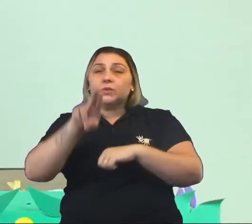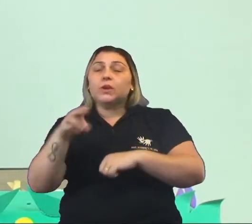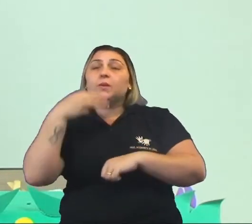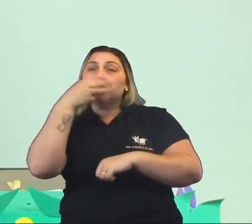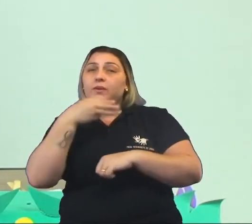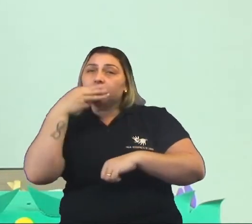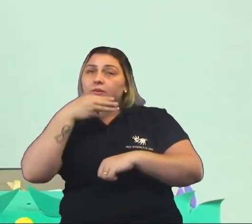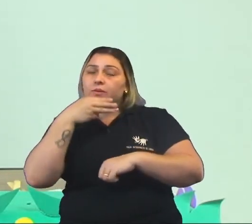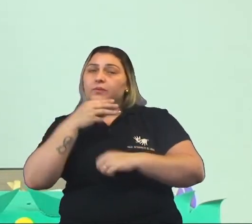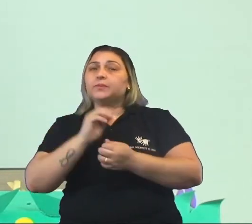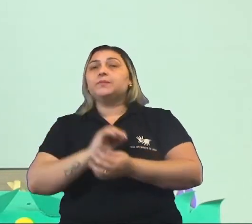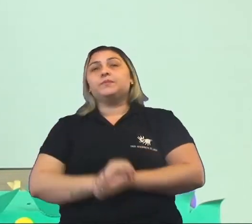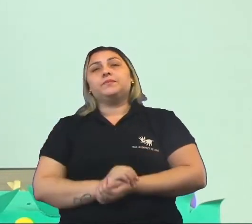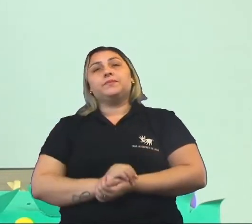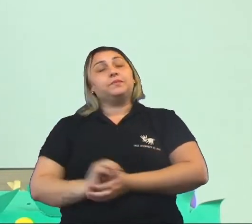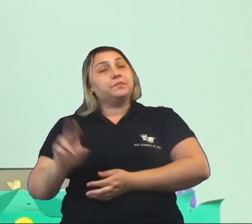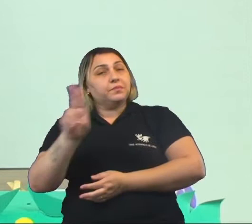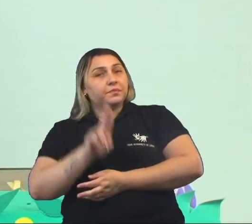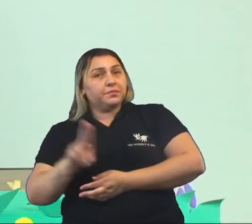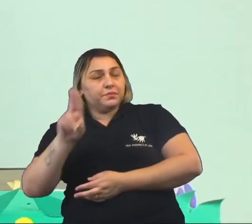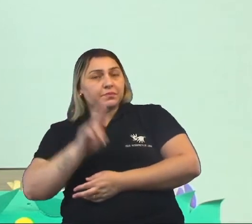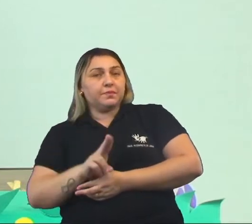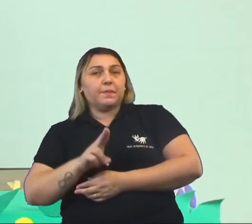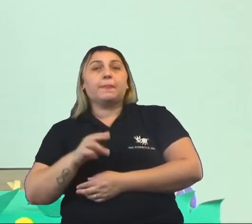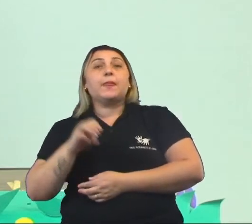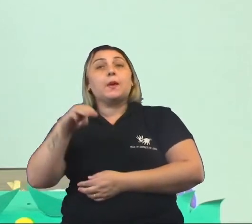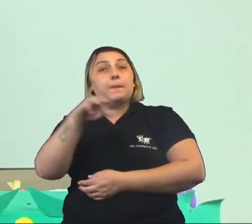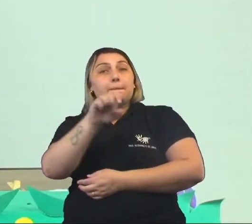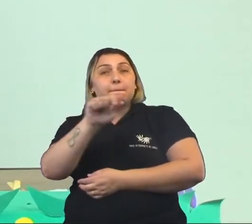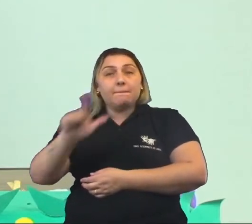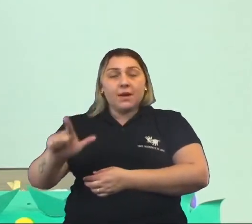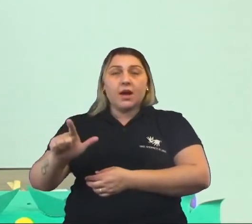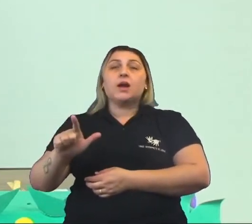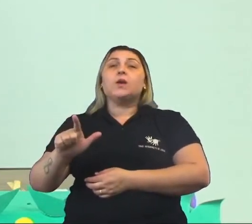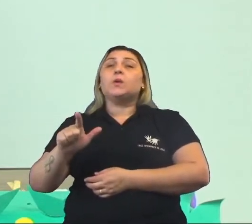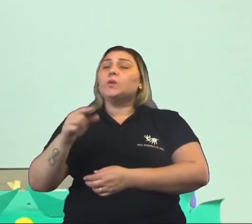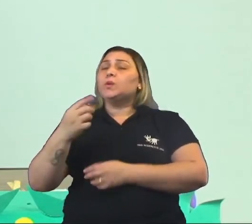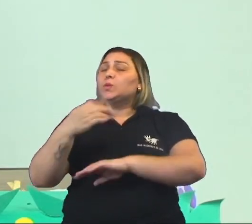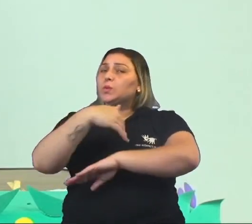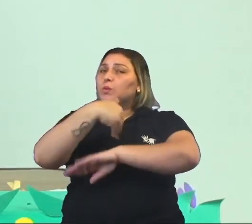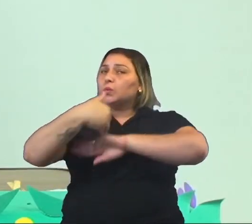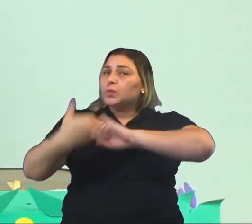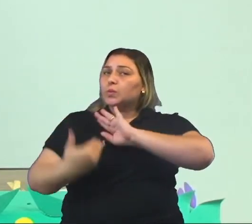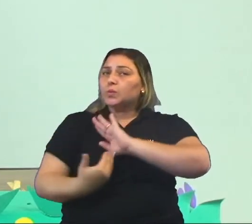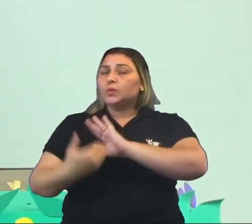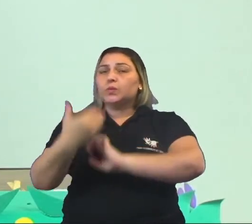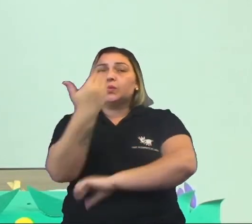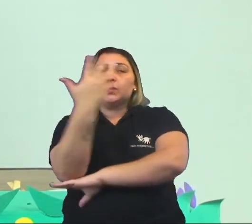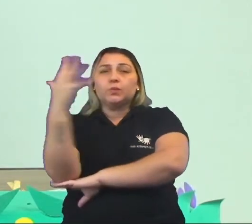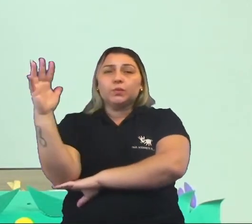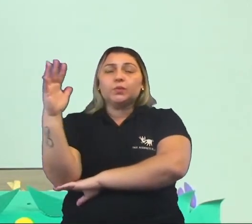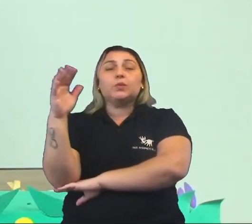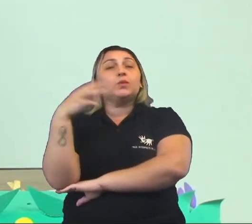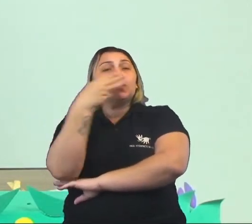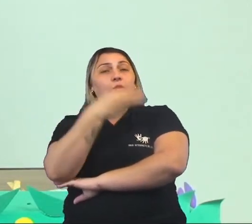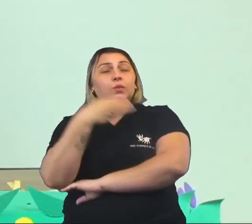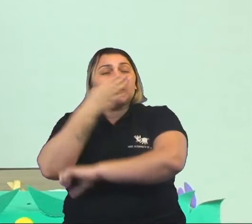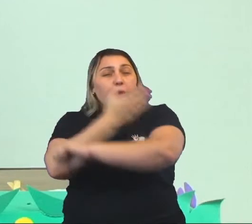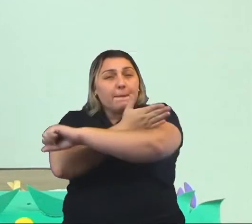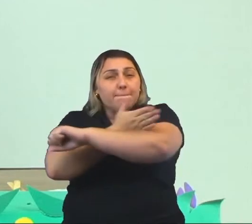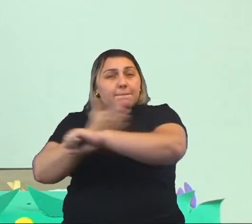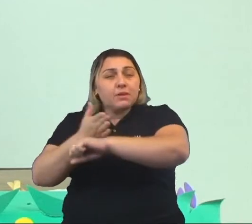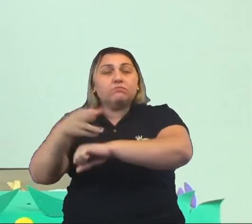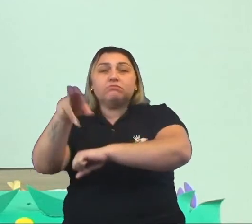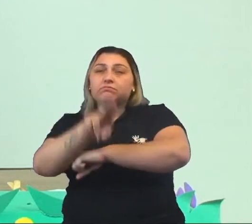açúcar. Ou então eles utilizavam o mel, tudo natural. O açúcar cristal, que é esse que